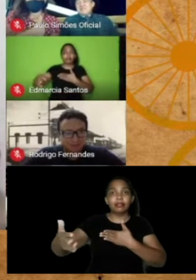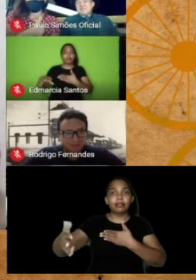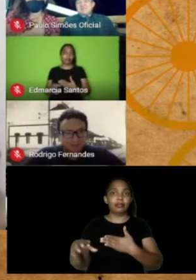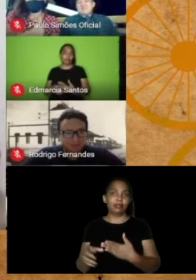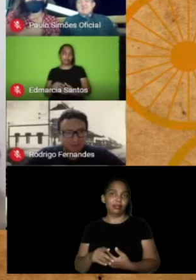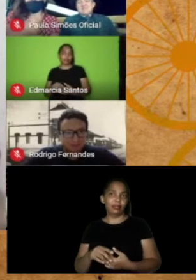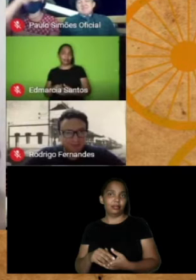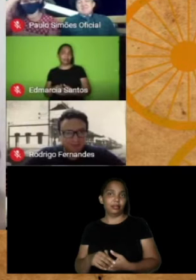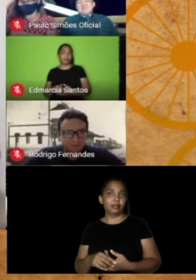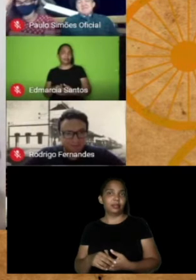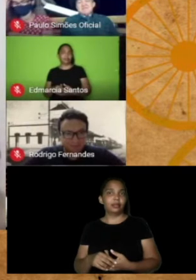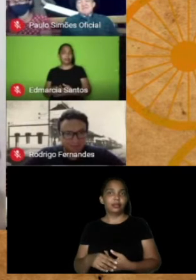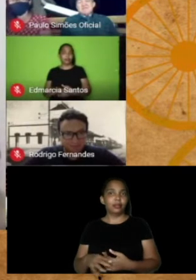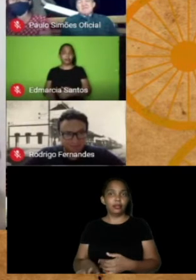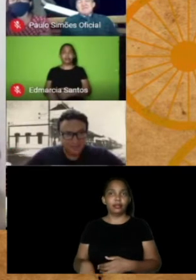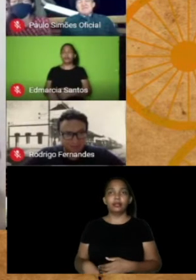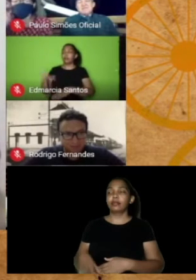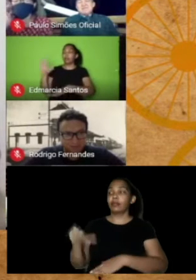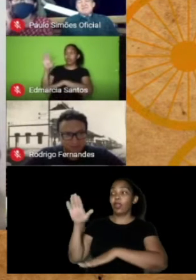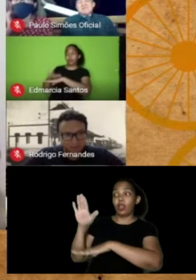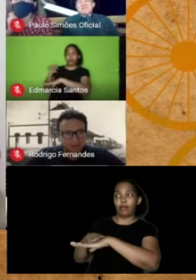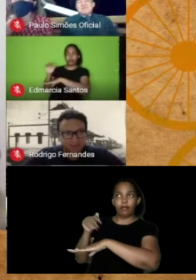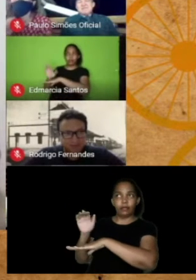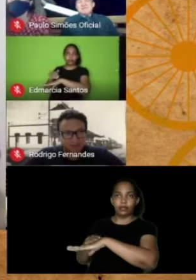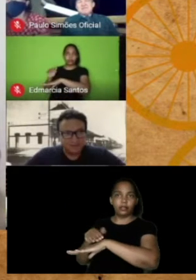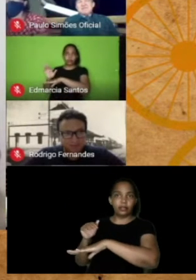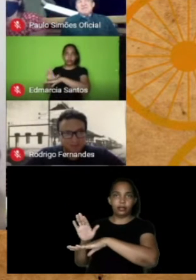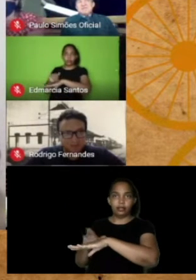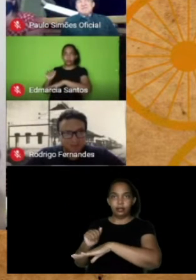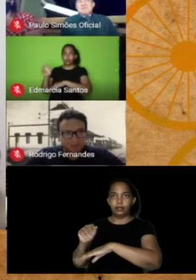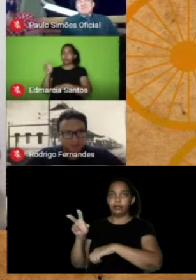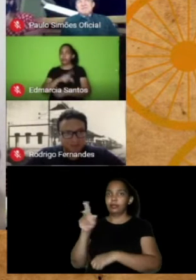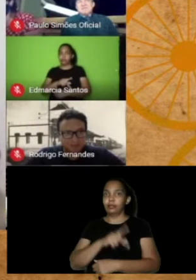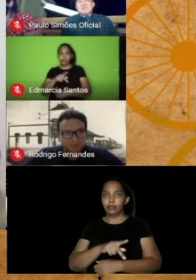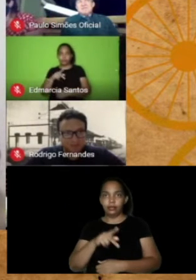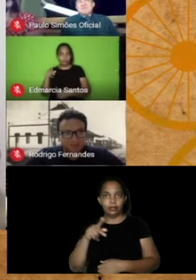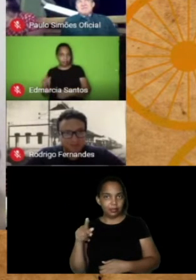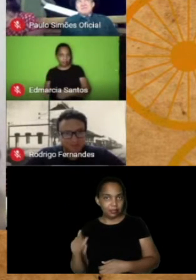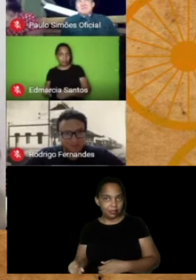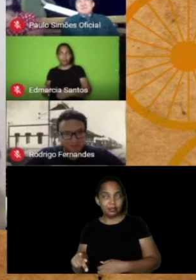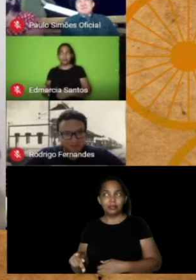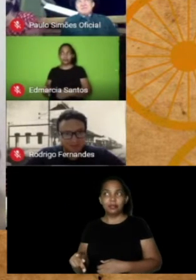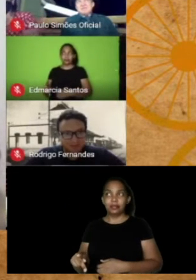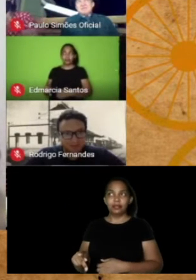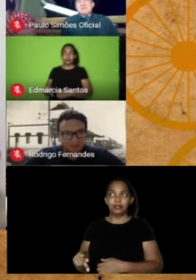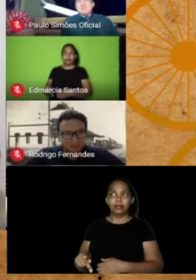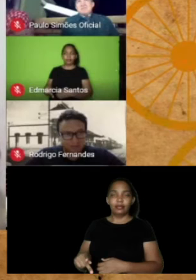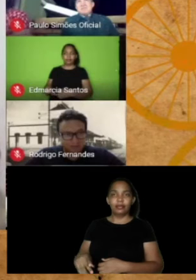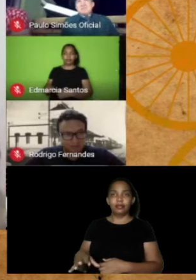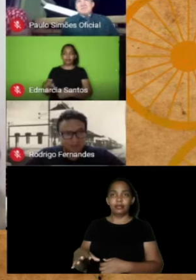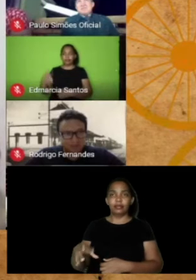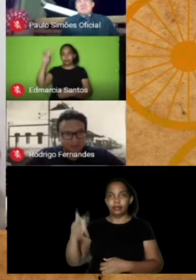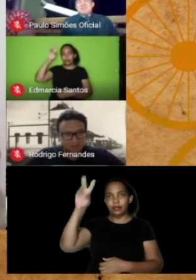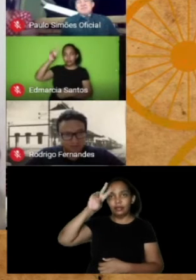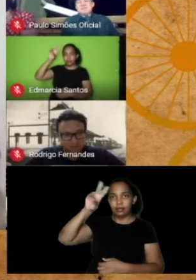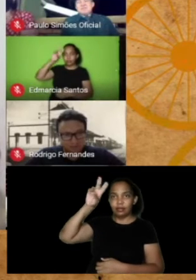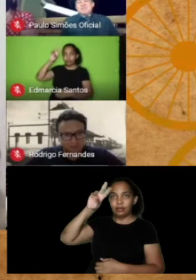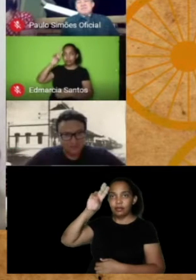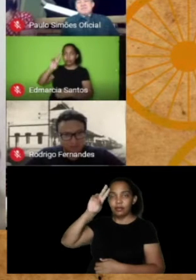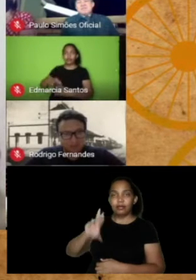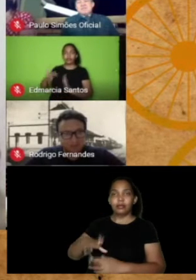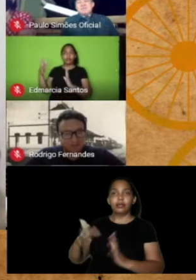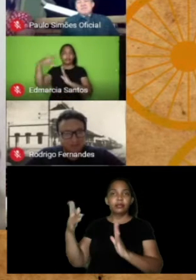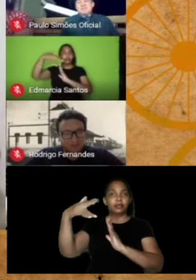evento, convido o professor Rodrigo Pedroso Fernandes, que é graduado em História pela Universidade Federal de Mato Grosso do